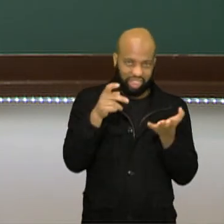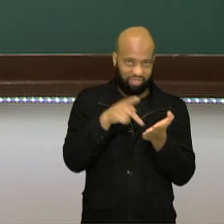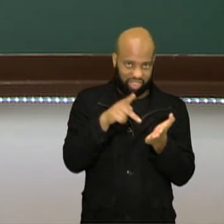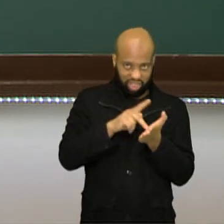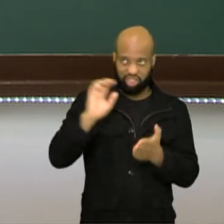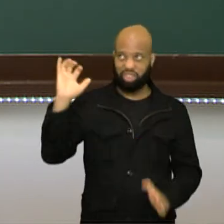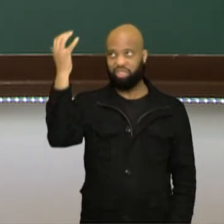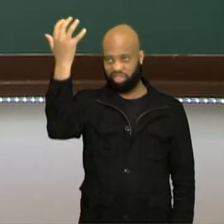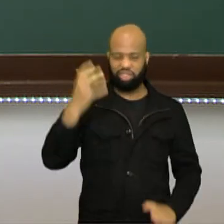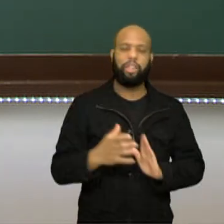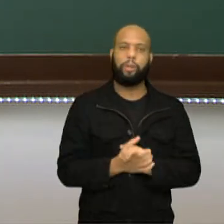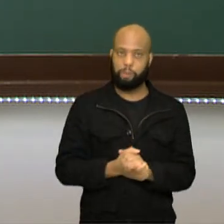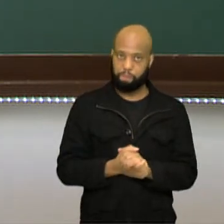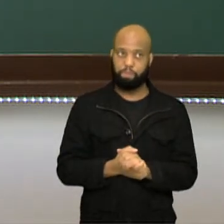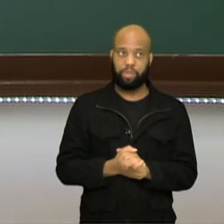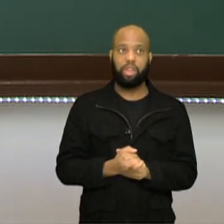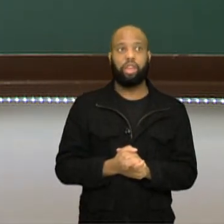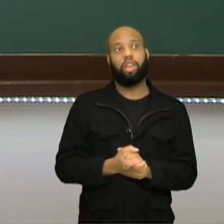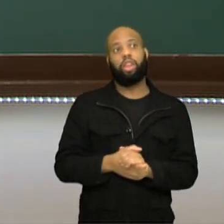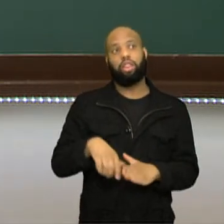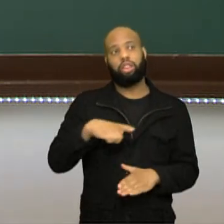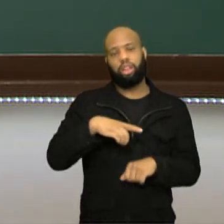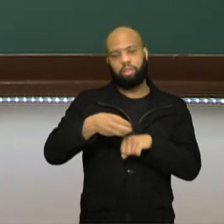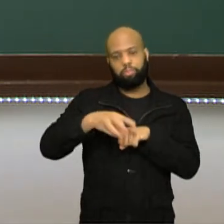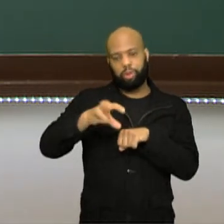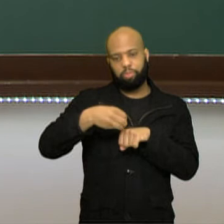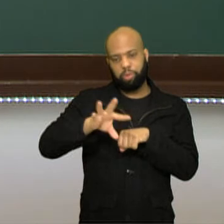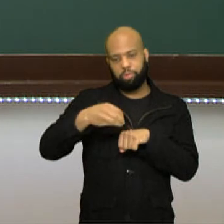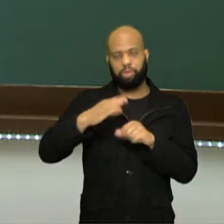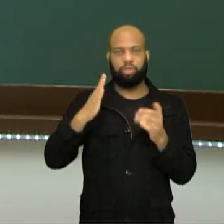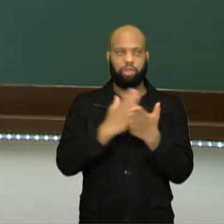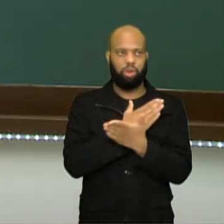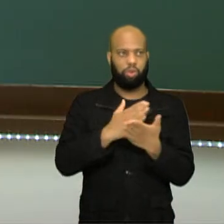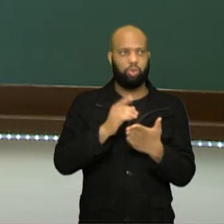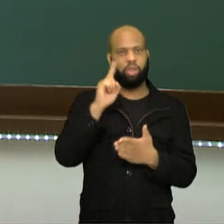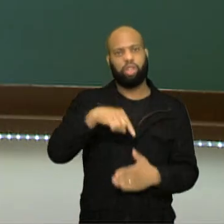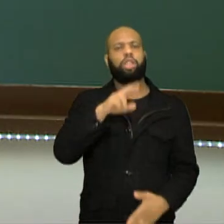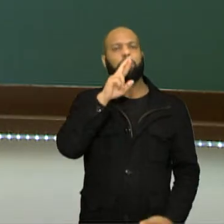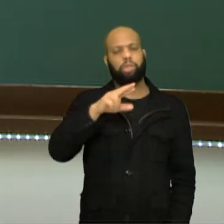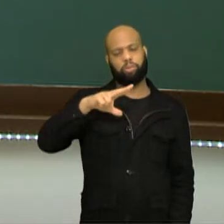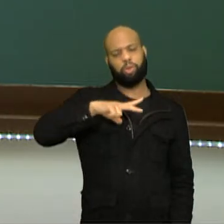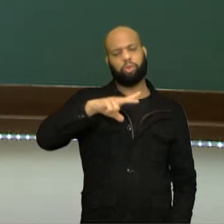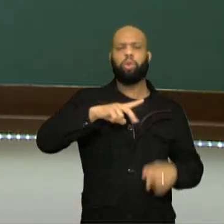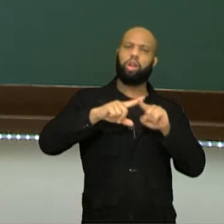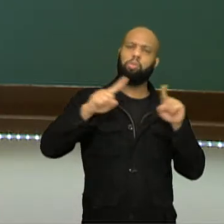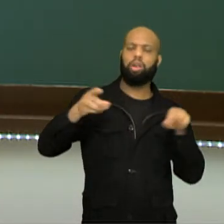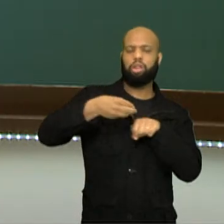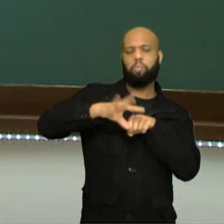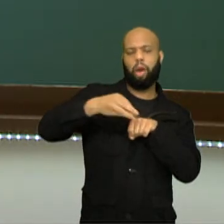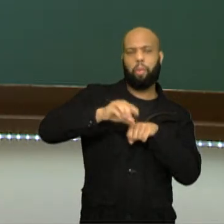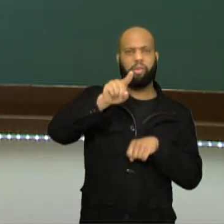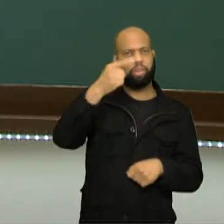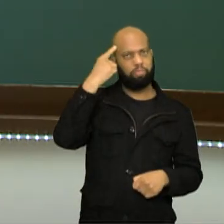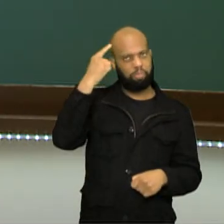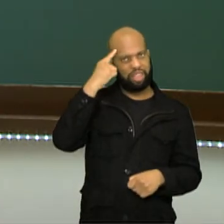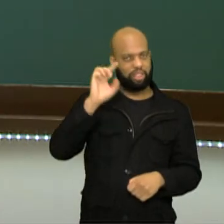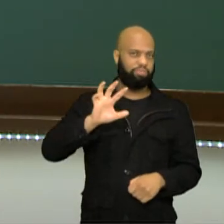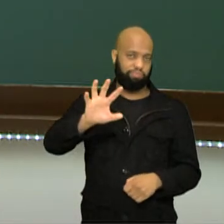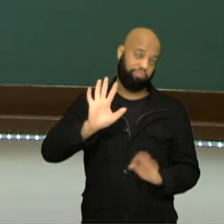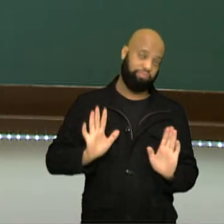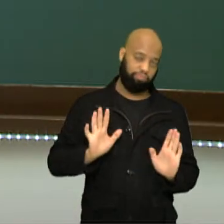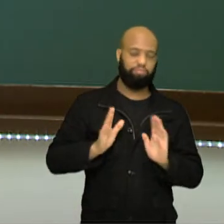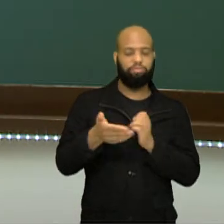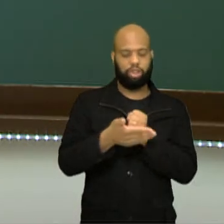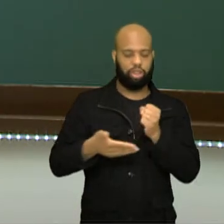que aconteça? Eu deixo aqui algumas sugestões. É uma resposta pessoal, mas podemos pensar em algumas